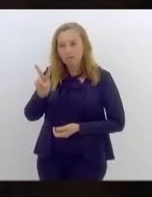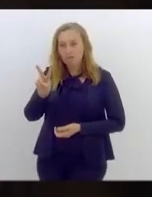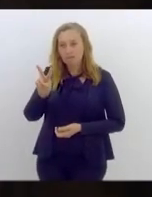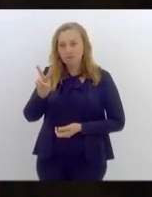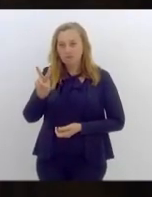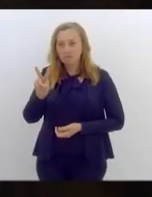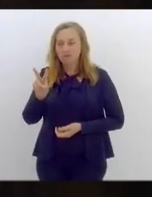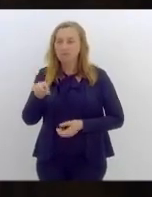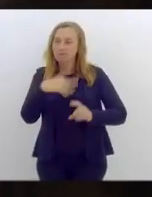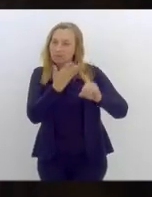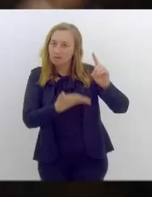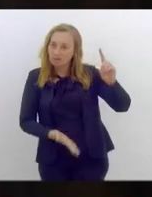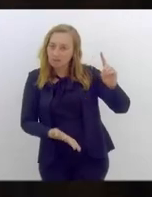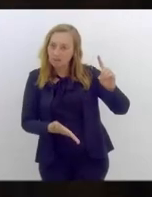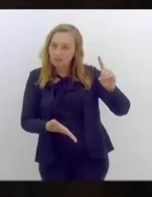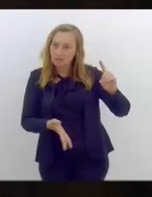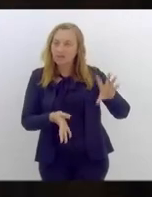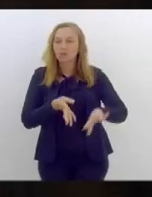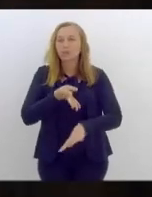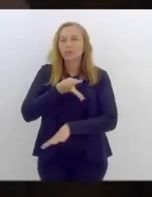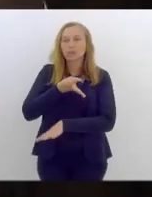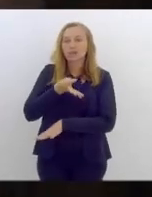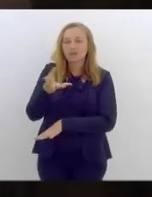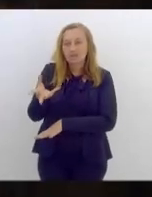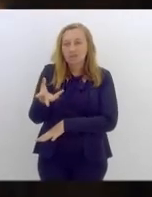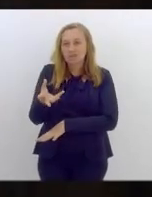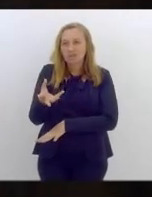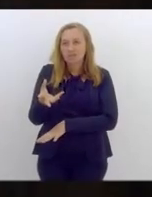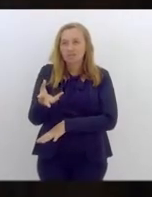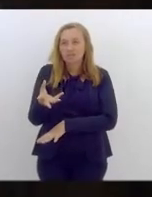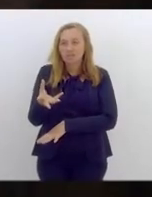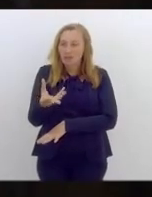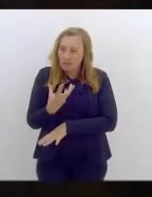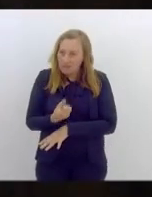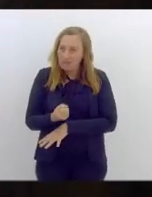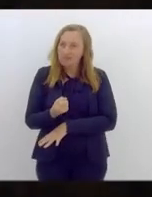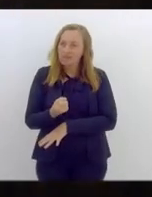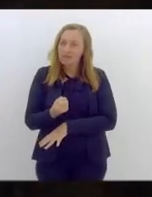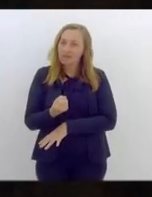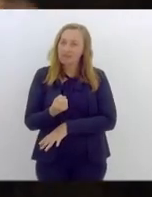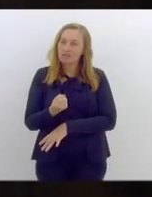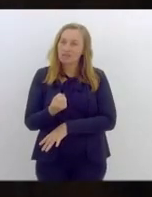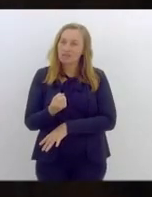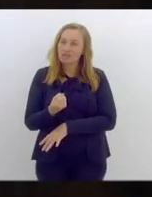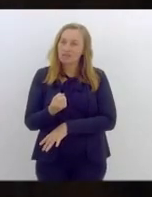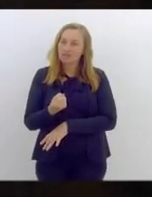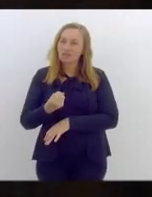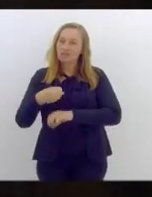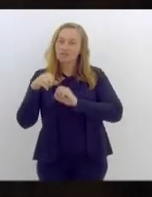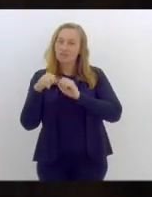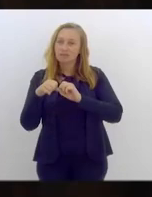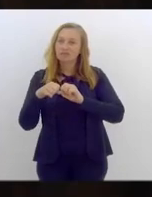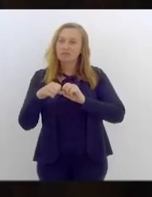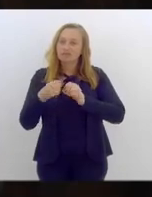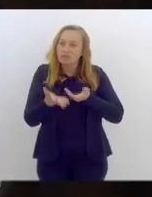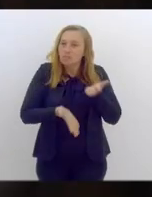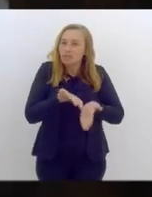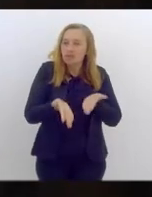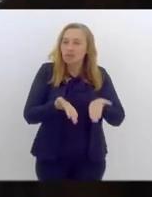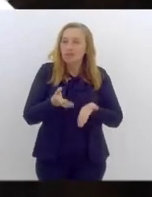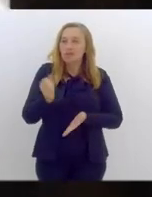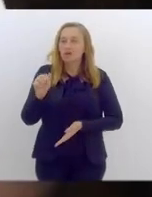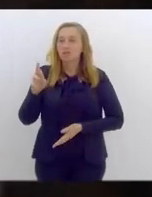nossa cerimônia e se reconheça nela, nos reconheça e faça com que ela seja Odara. Larô